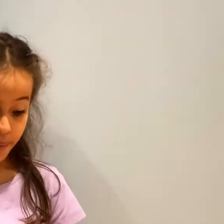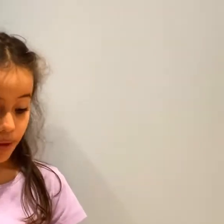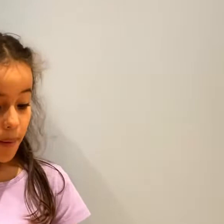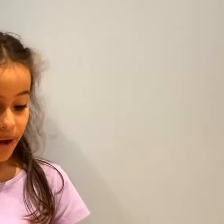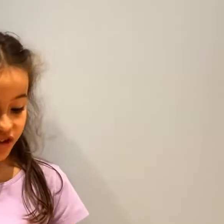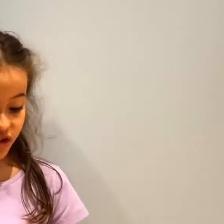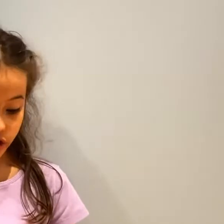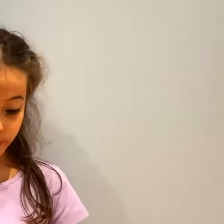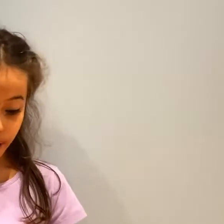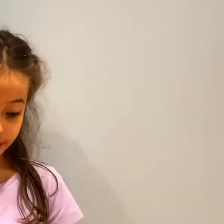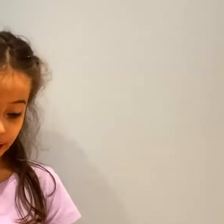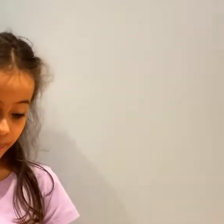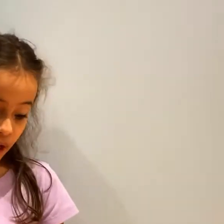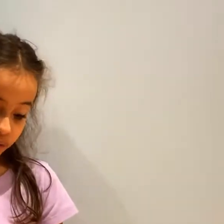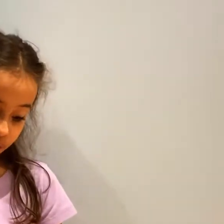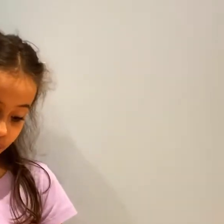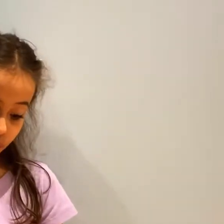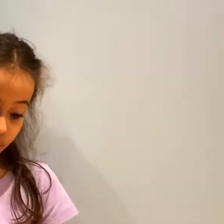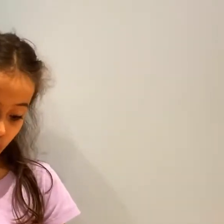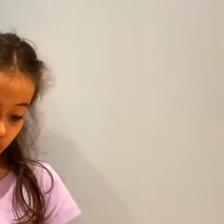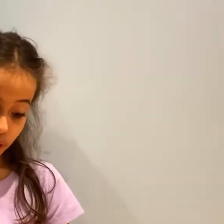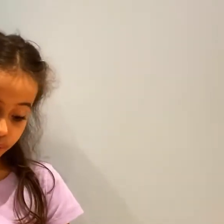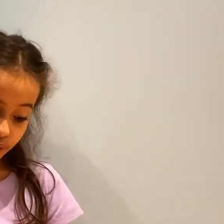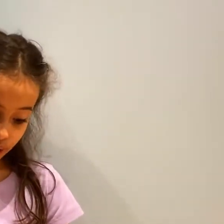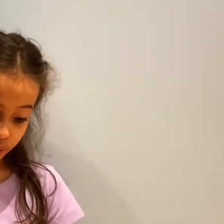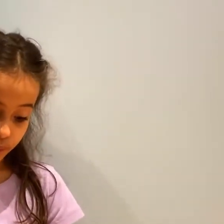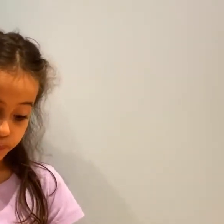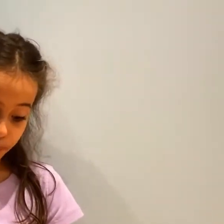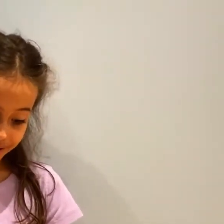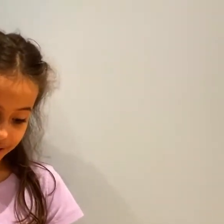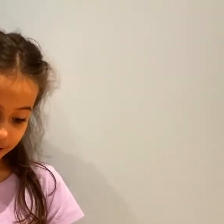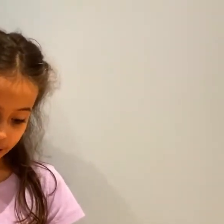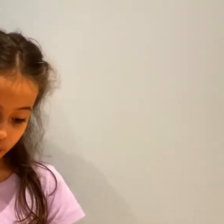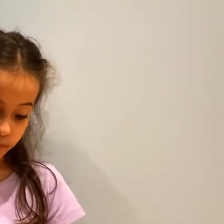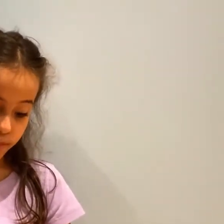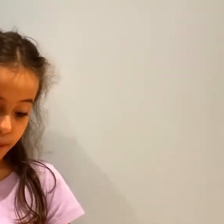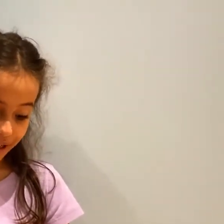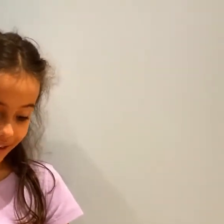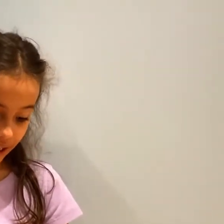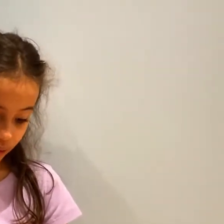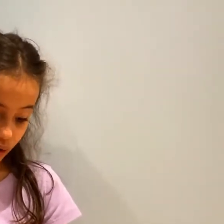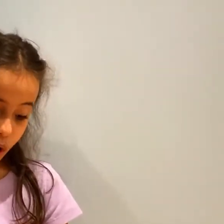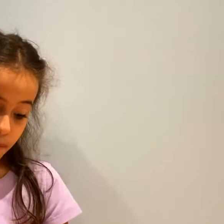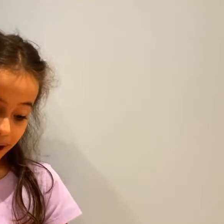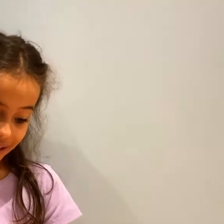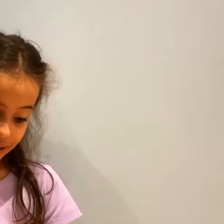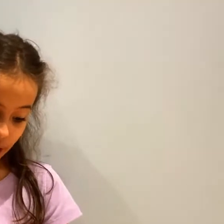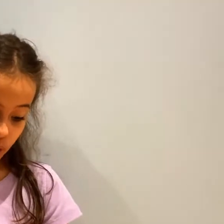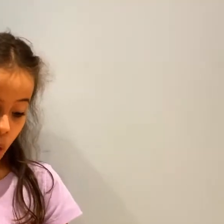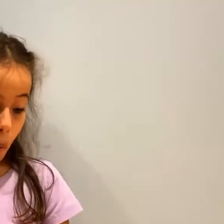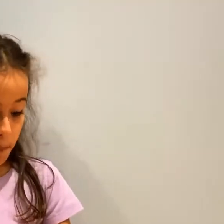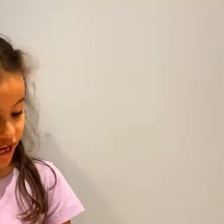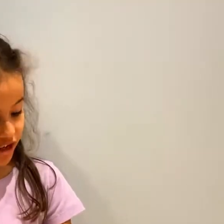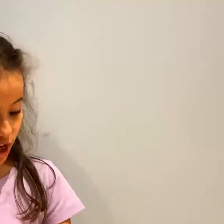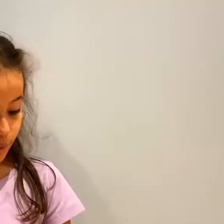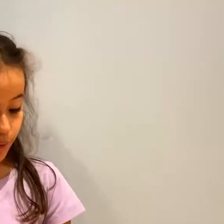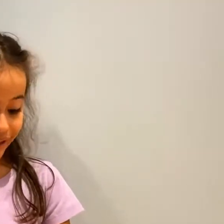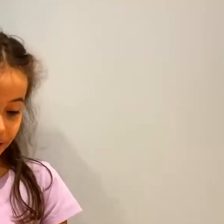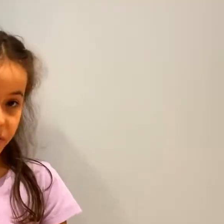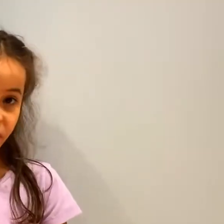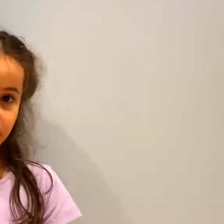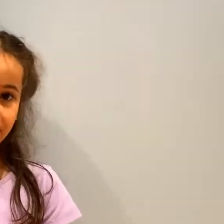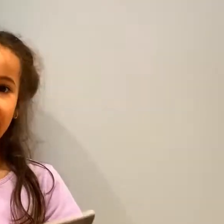Da manduá bandeira foi a peida comprar furi, parente da barriga. Só encontrou verdureiro,